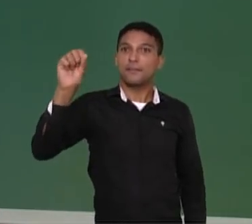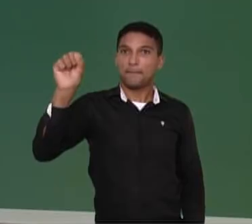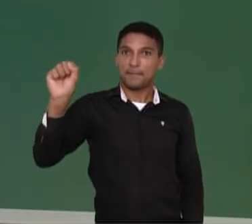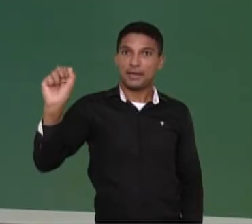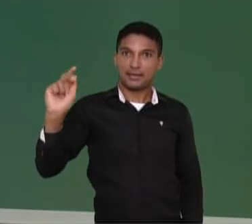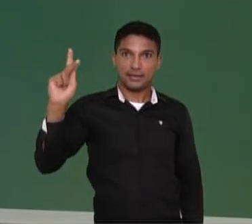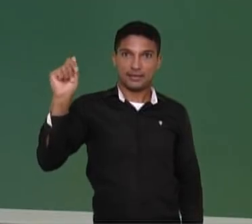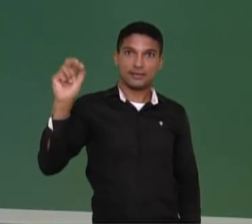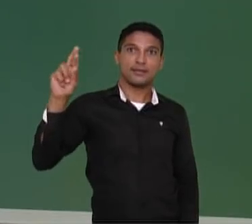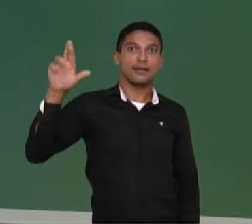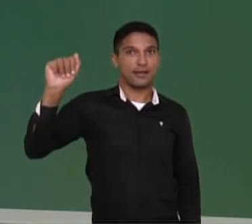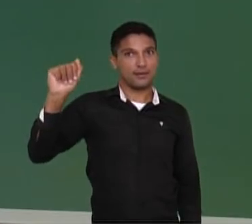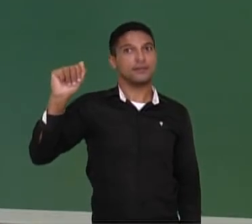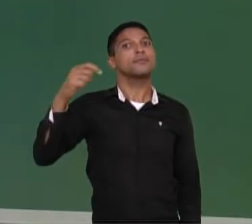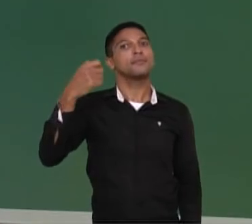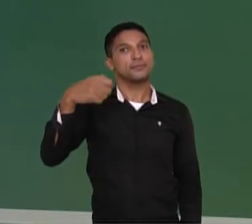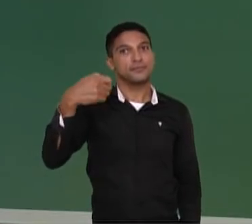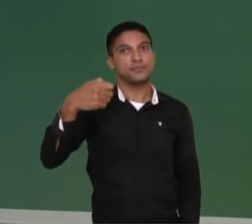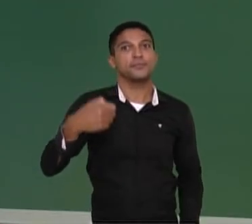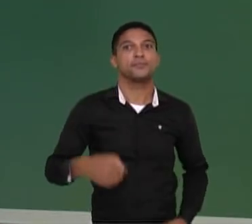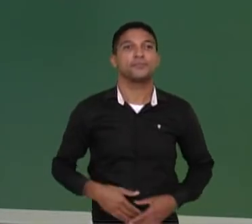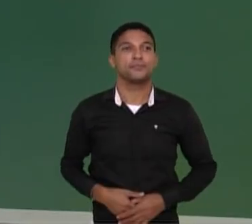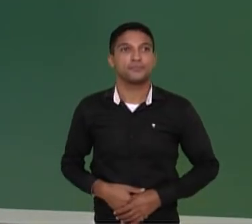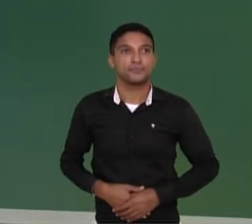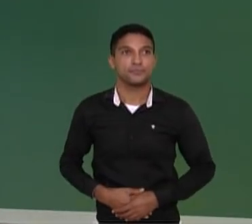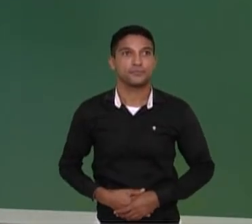equação quadrática. Então, ó,